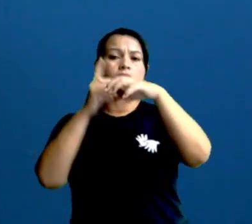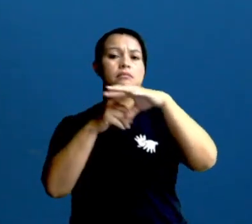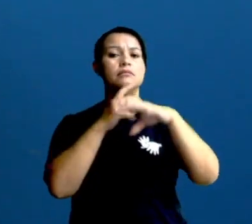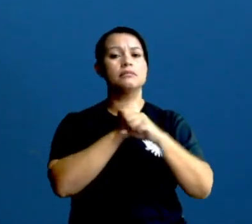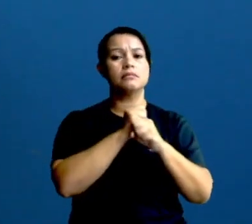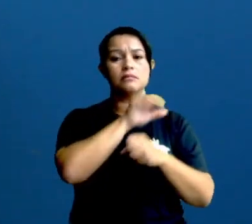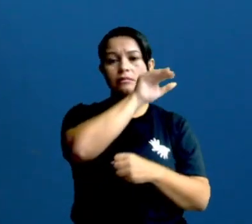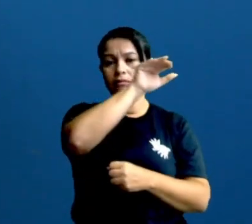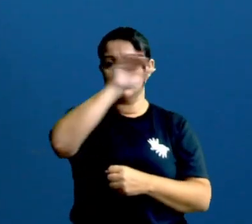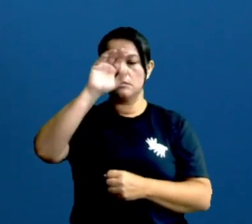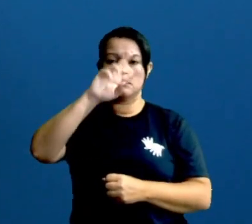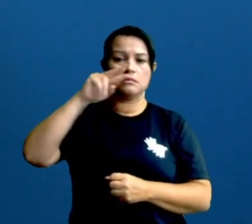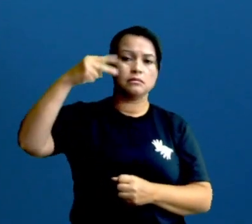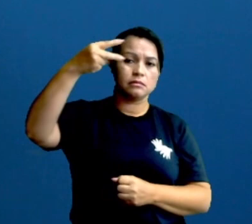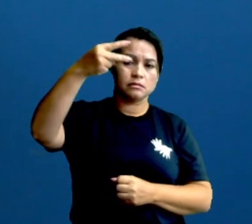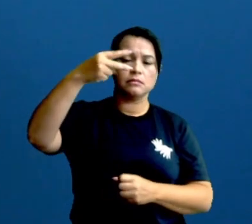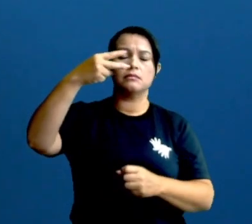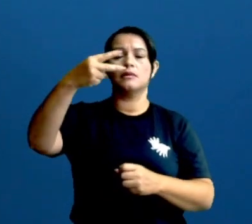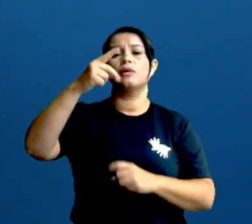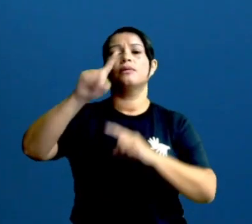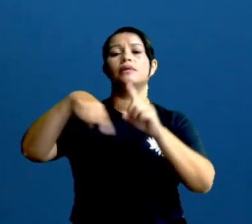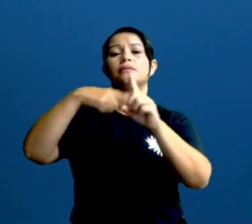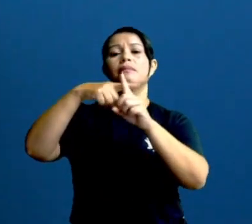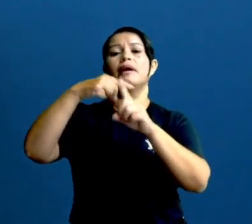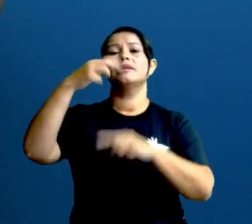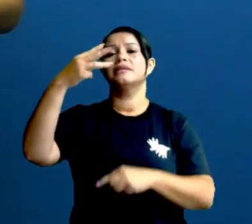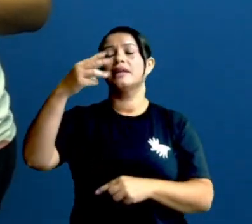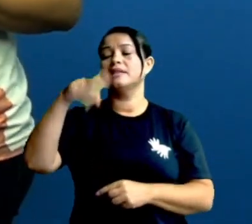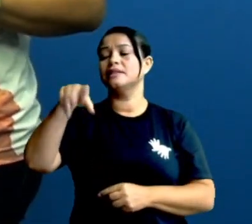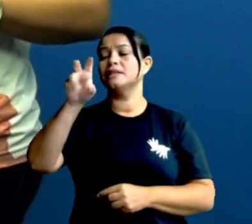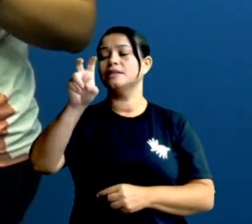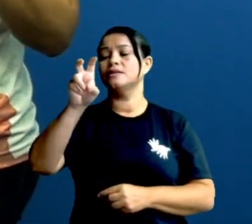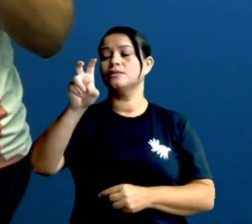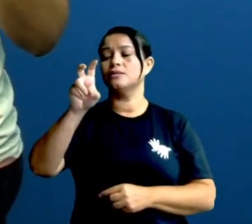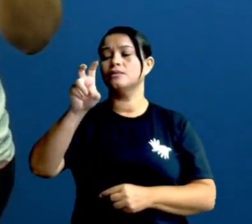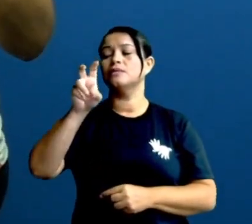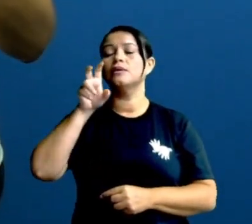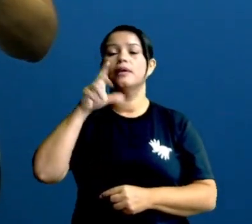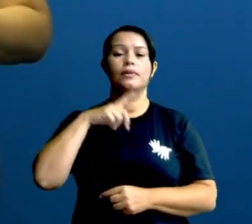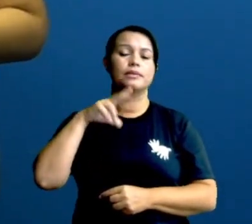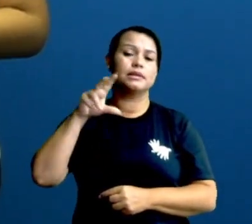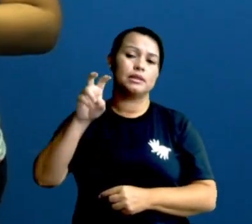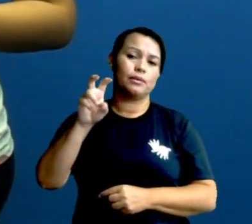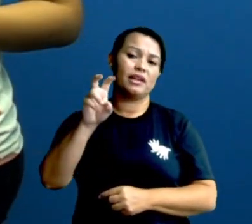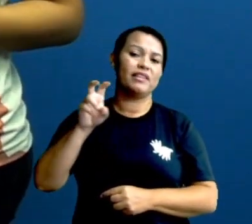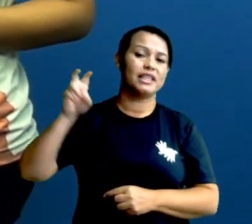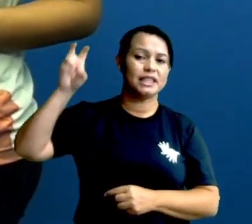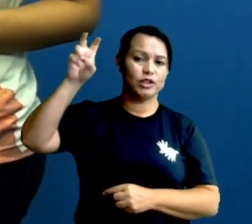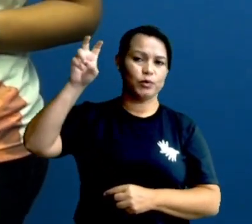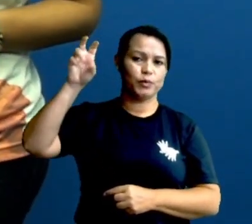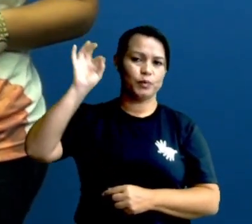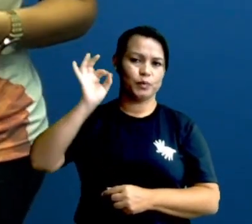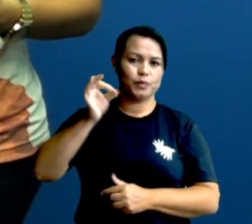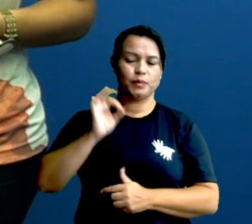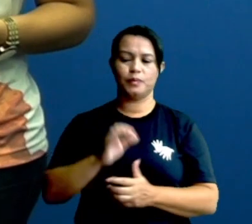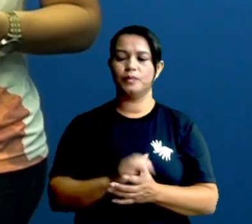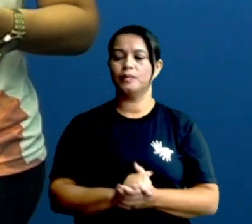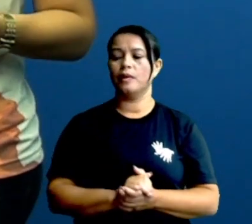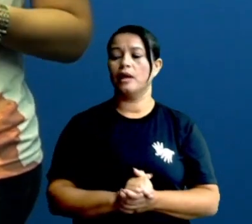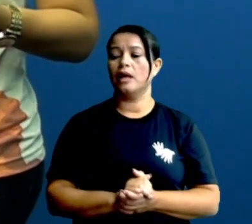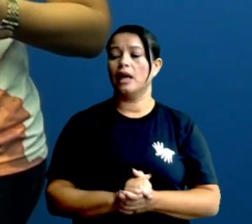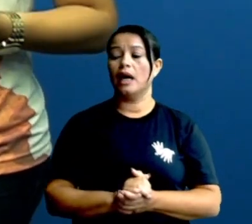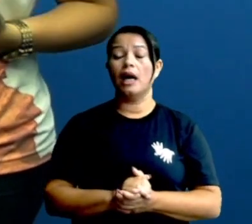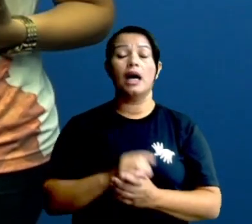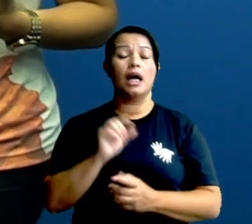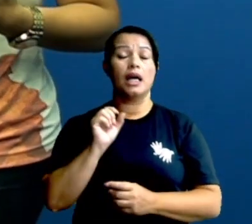expoentes. Então, aqui eu vou ter, ó, 2 mais 3, 5. Então, eu tenho 5 elevado a 5, tá? Ou